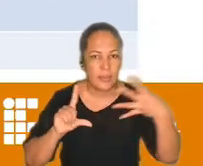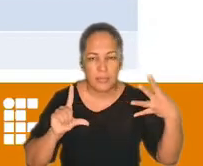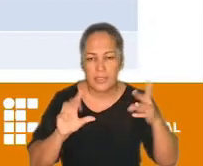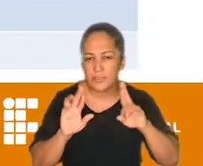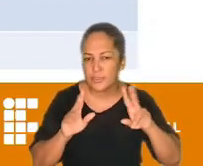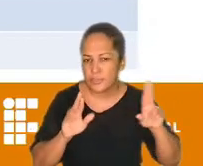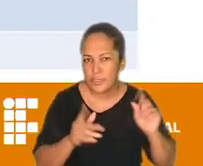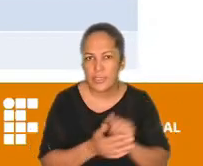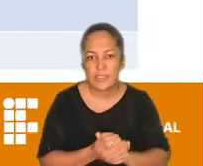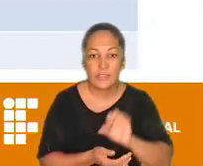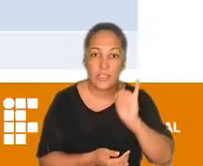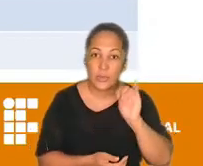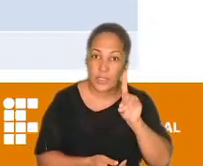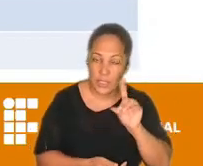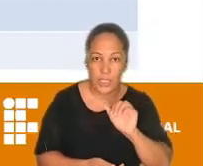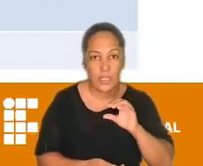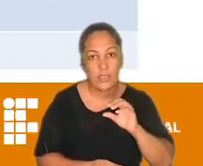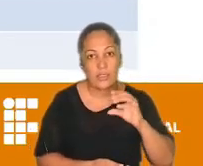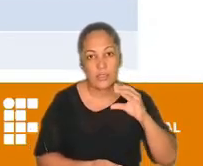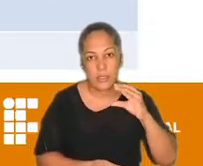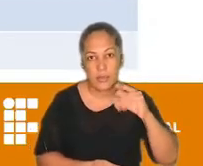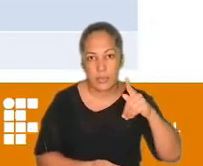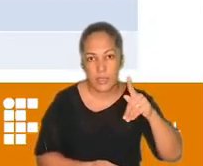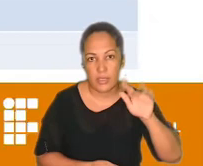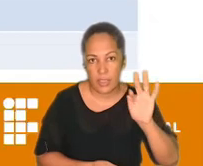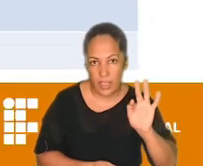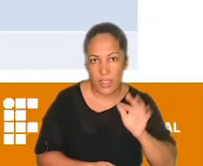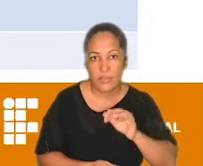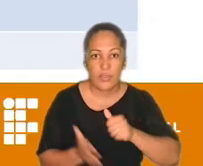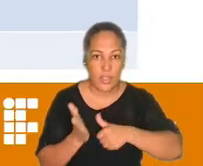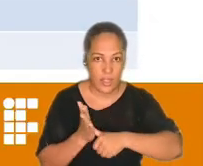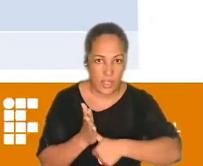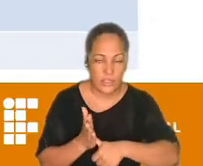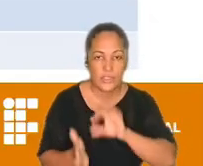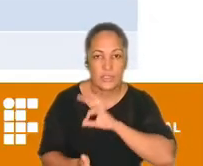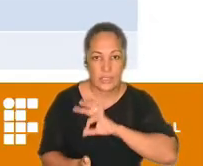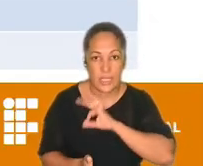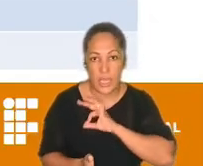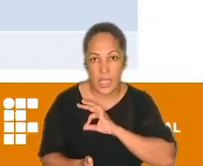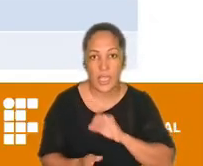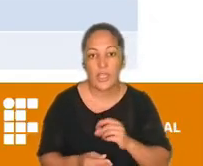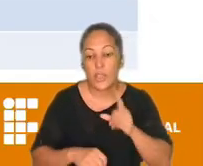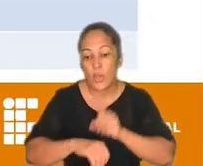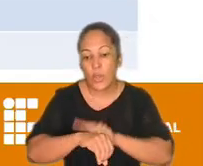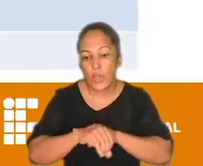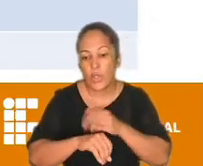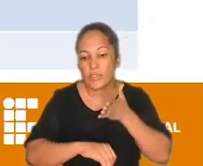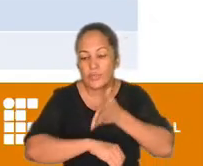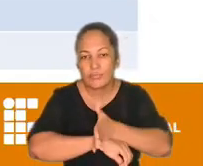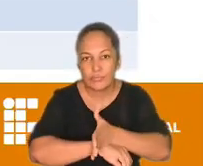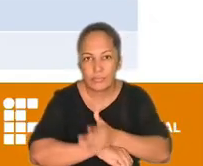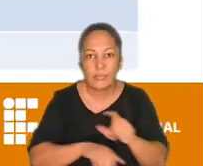o nome, CPF, RG, endereço, data de nascimento, telefone, salário, função e hora de entrada. E aqui uma tabelinha